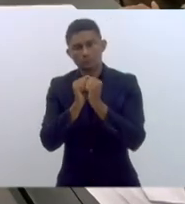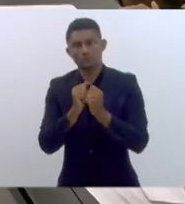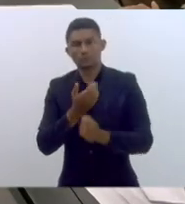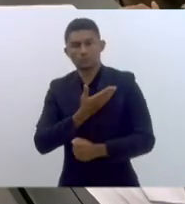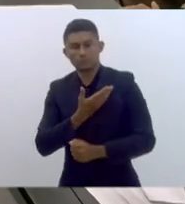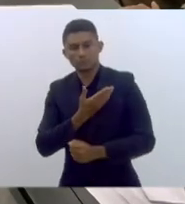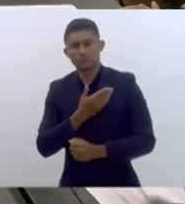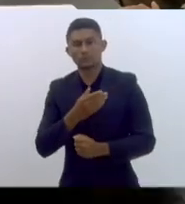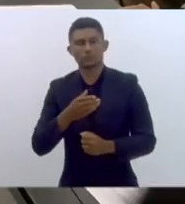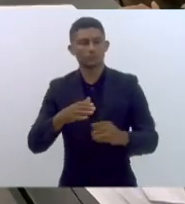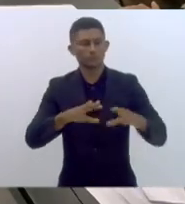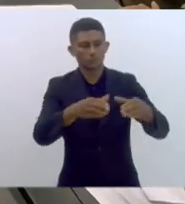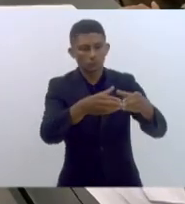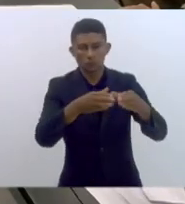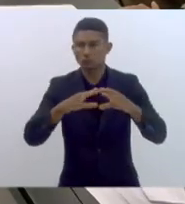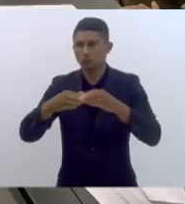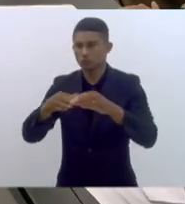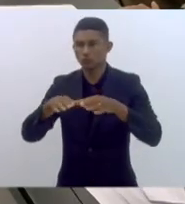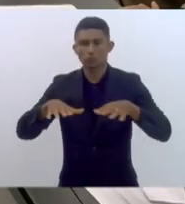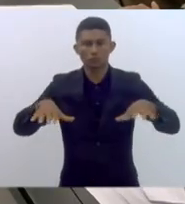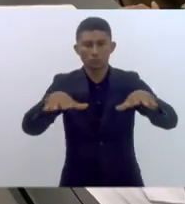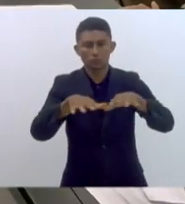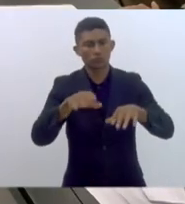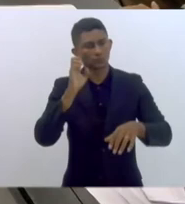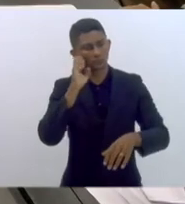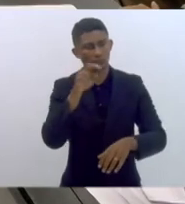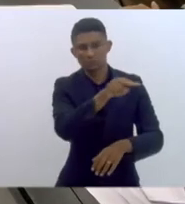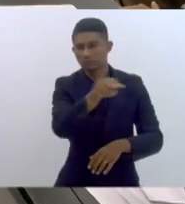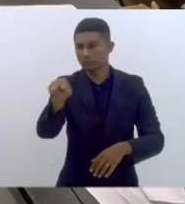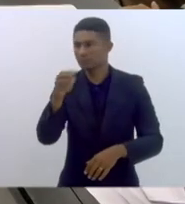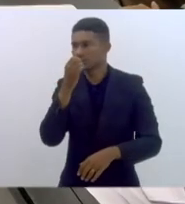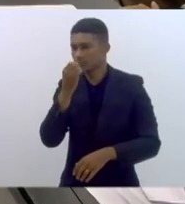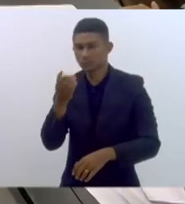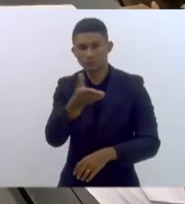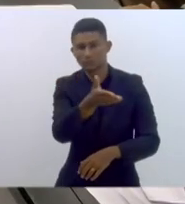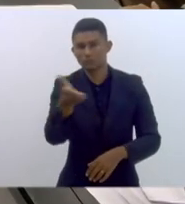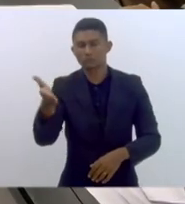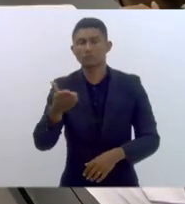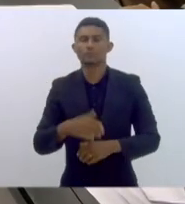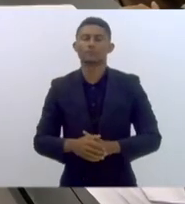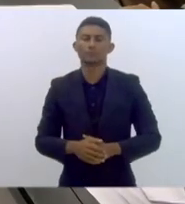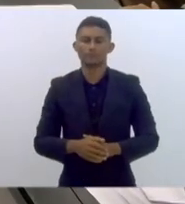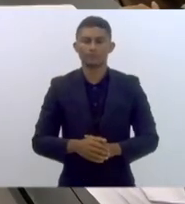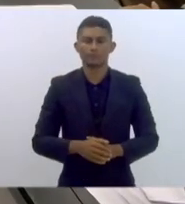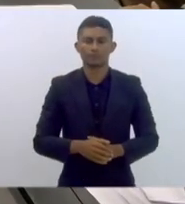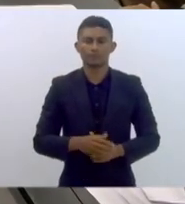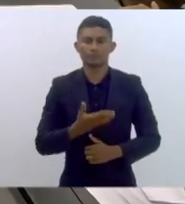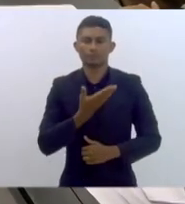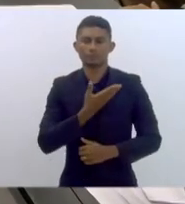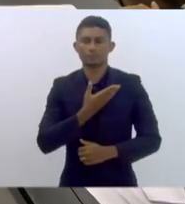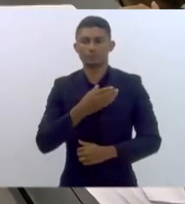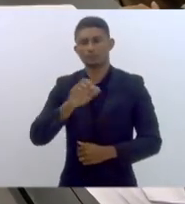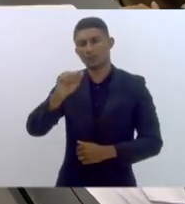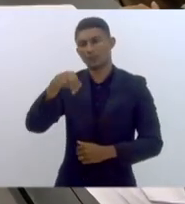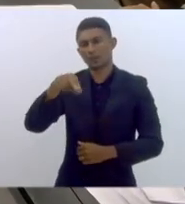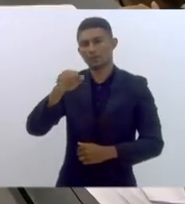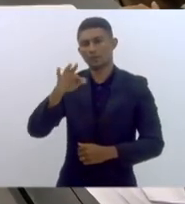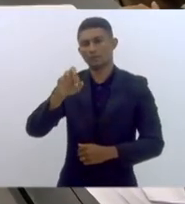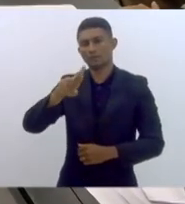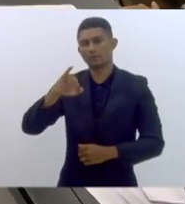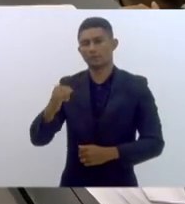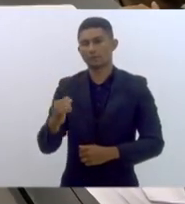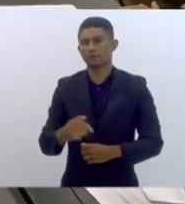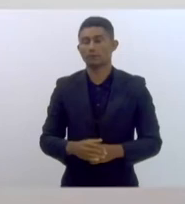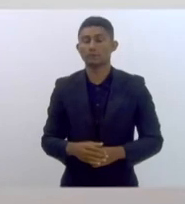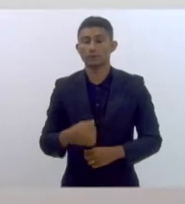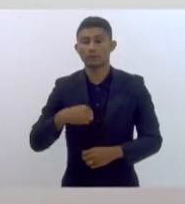da Fosperj, né. É bom sempre vê-los. O companheiro da Anaferj. Eu gostaria de